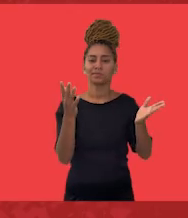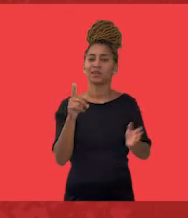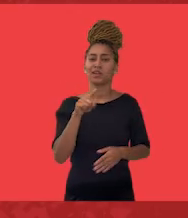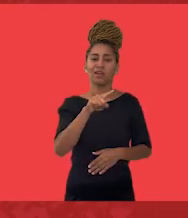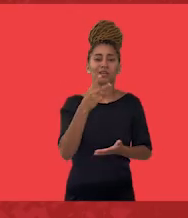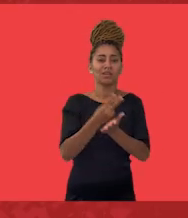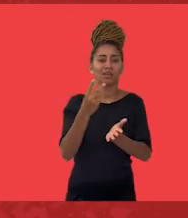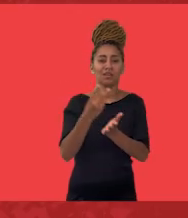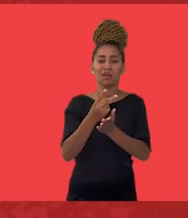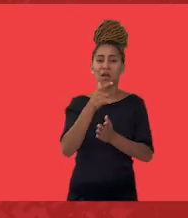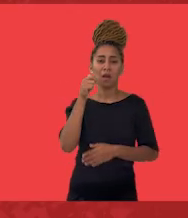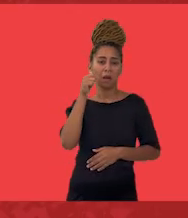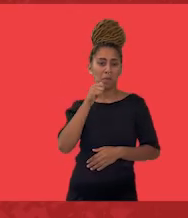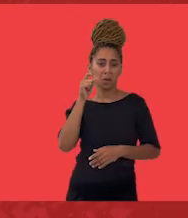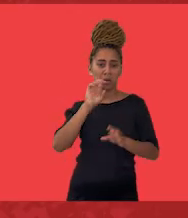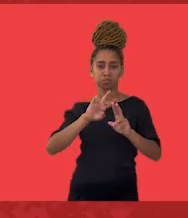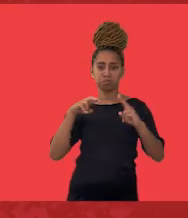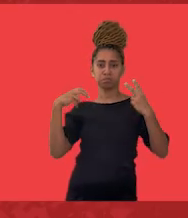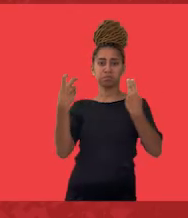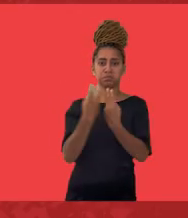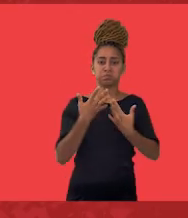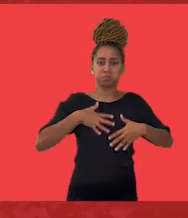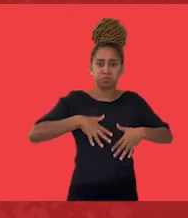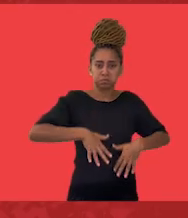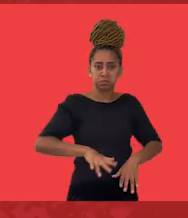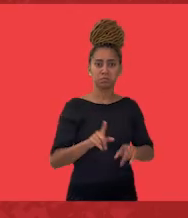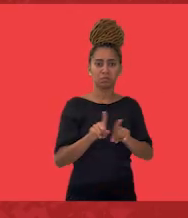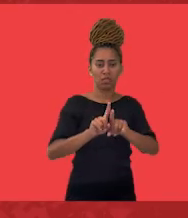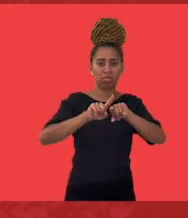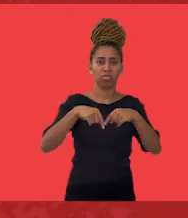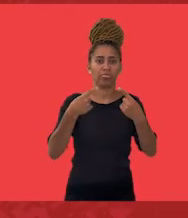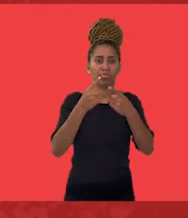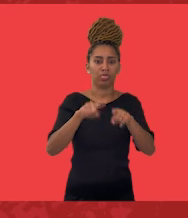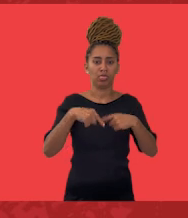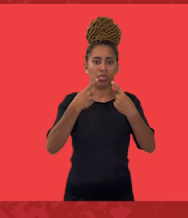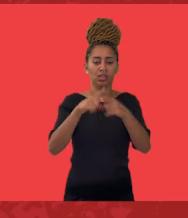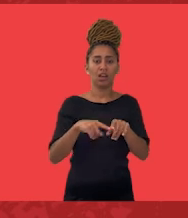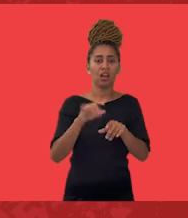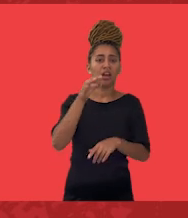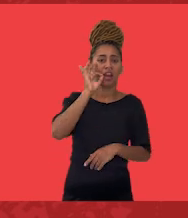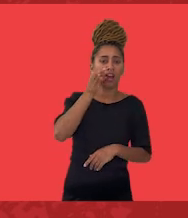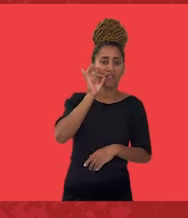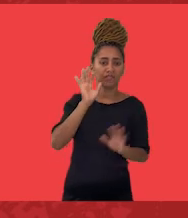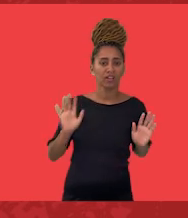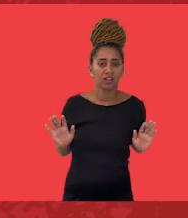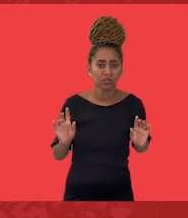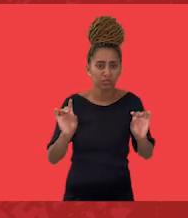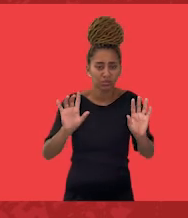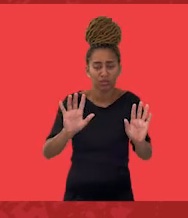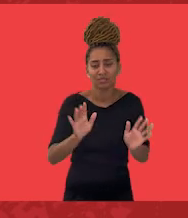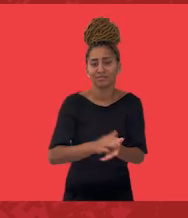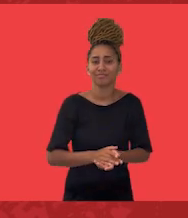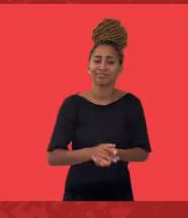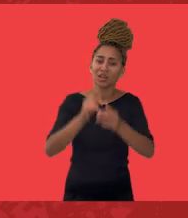que iluminem durante o dia a minha cutis. Lágrimas não. Essas borram o rosto e desfazem